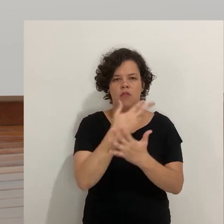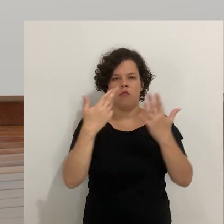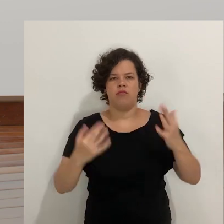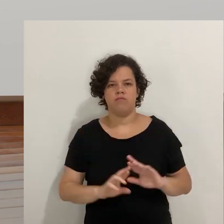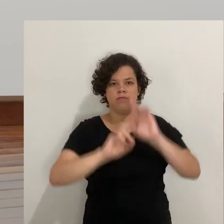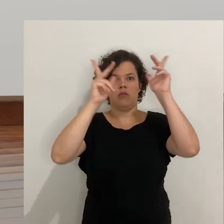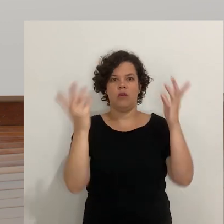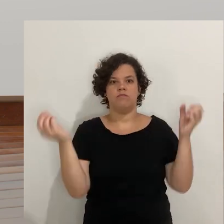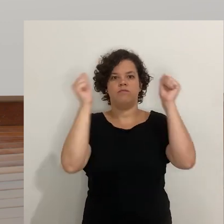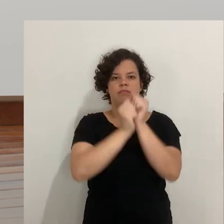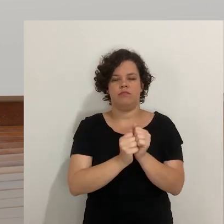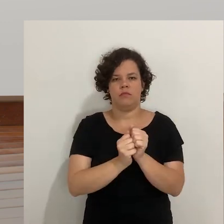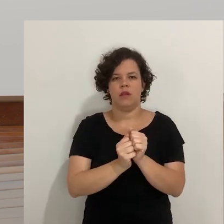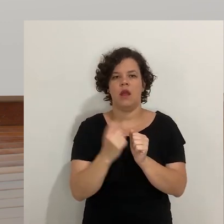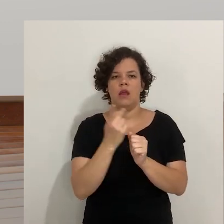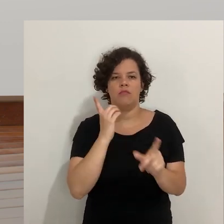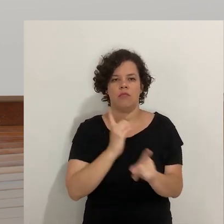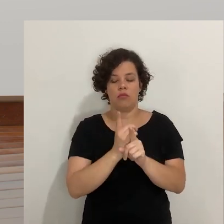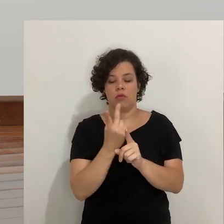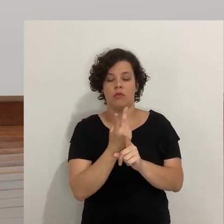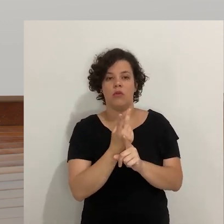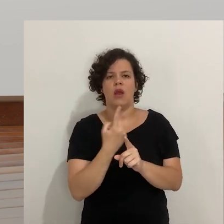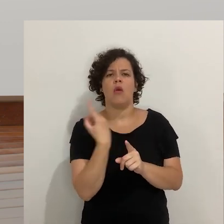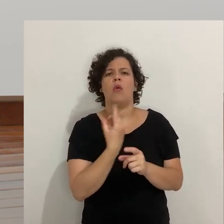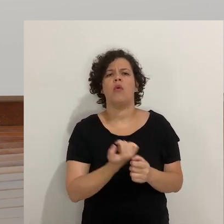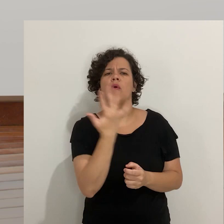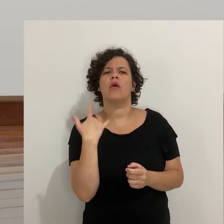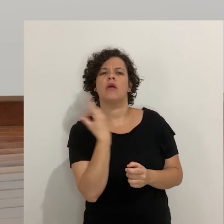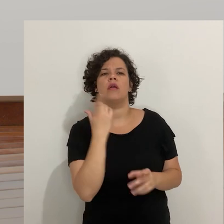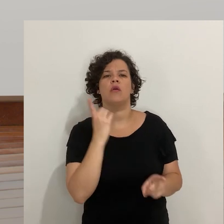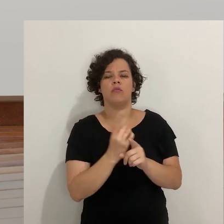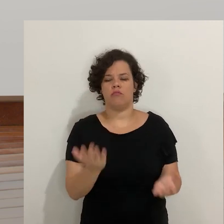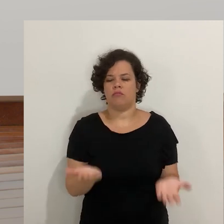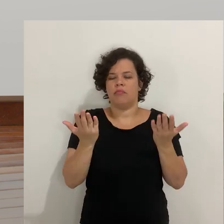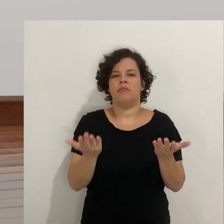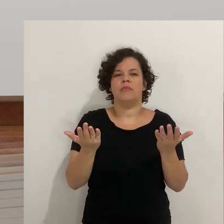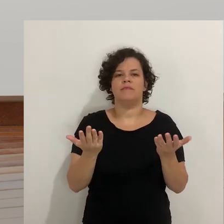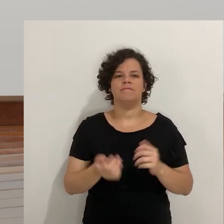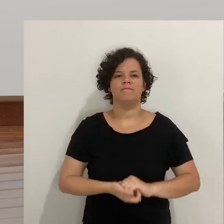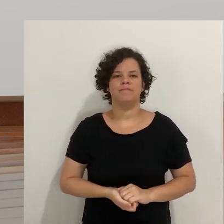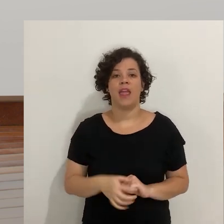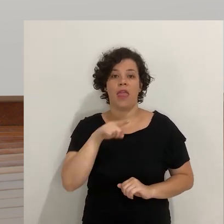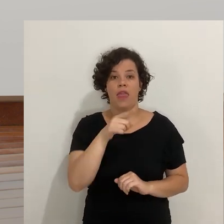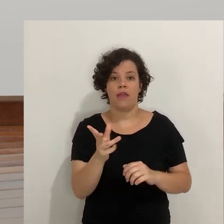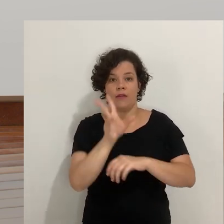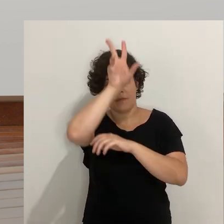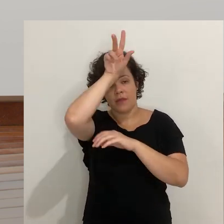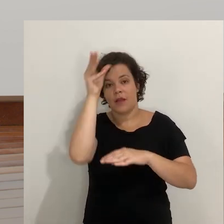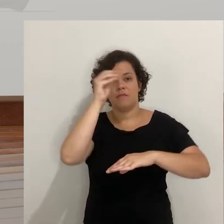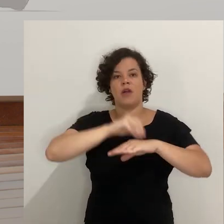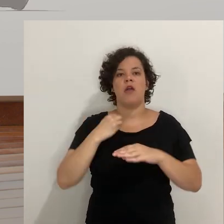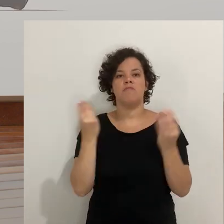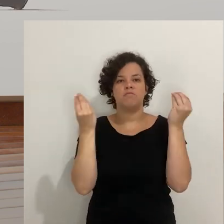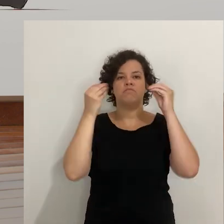formas se encontram. Quantos de nós conseguimos encontrar esse equilíbrio? Esse